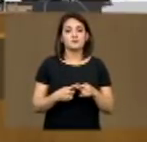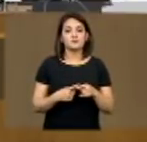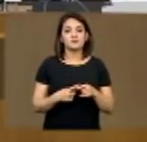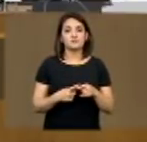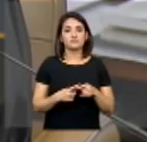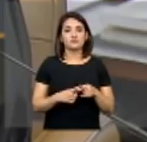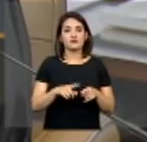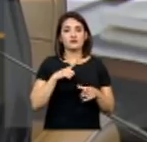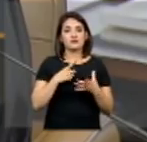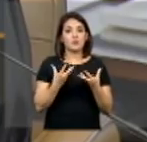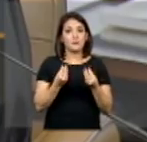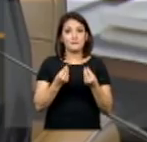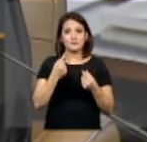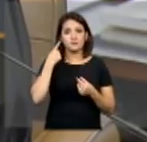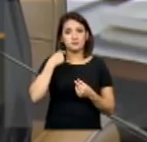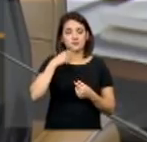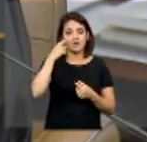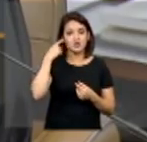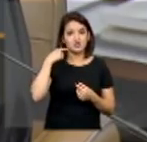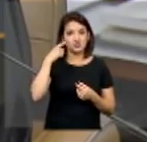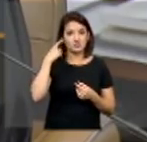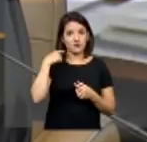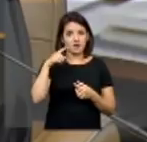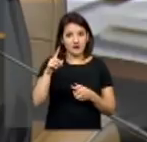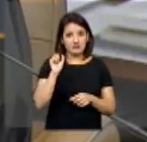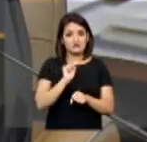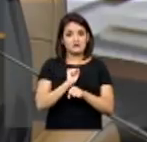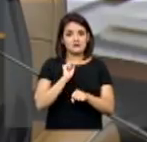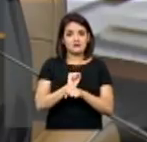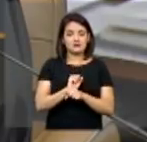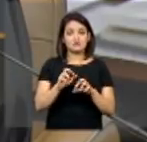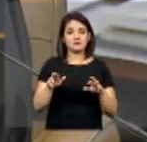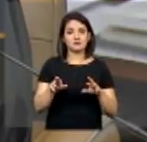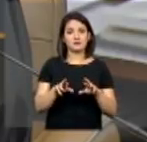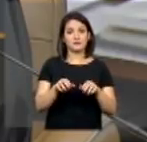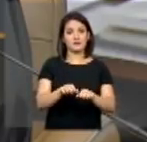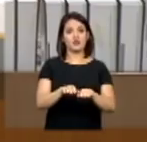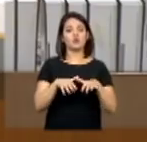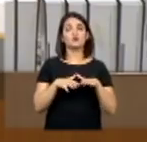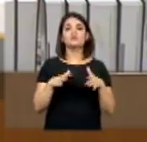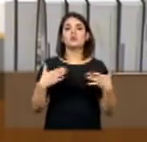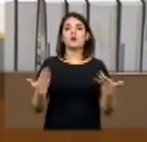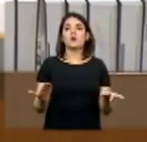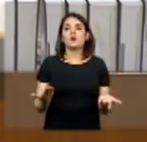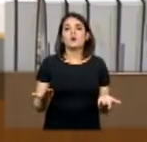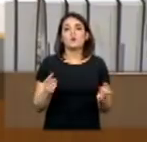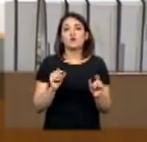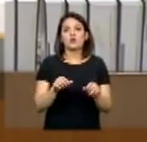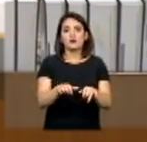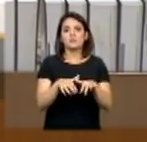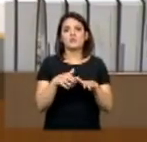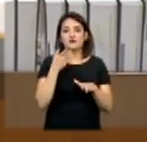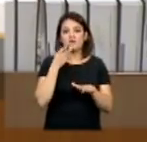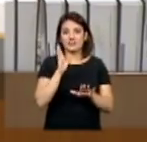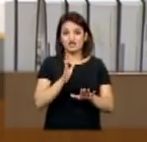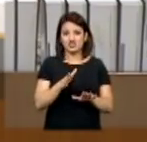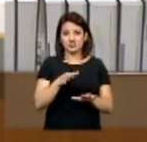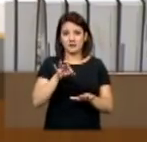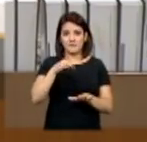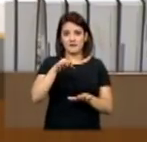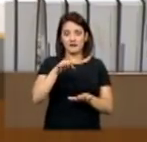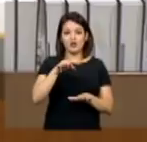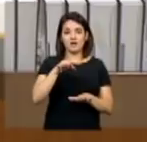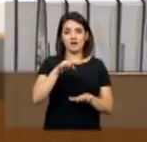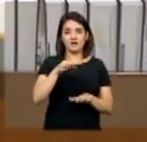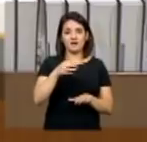advogados a audiência seria a orientação do plenário no dia 18 e 25